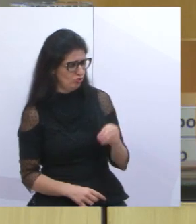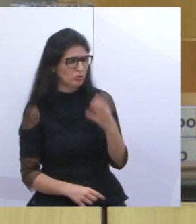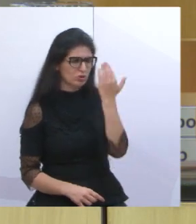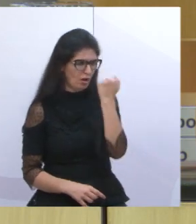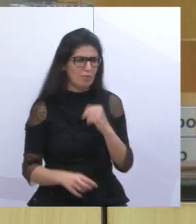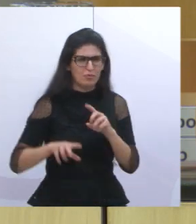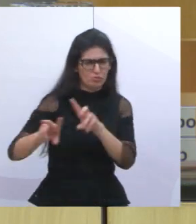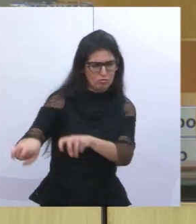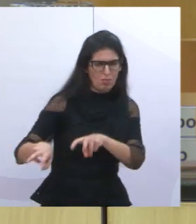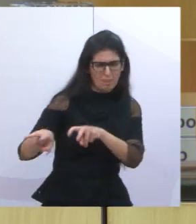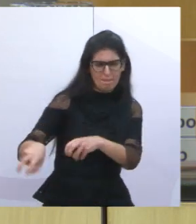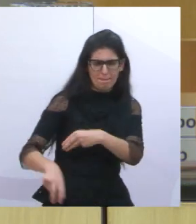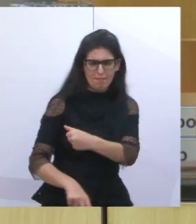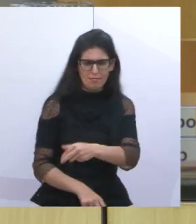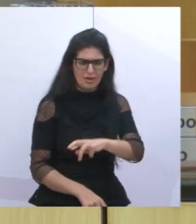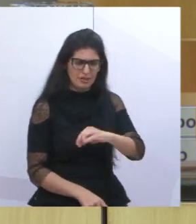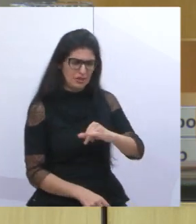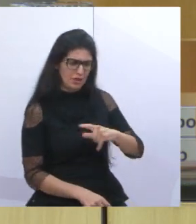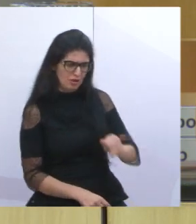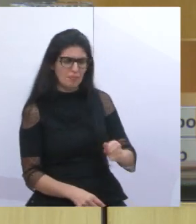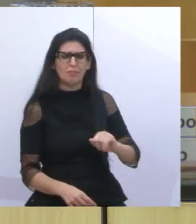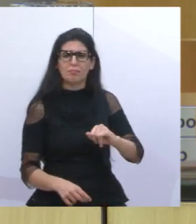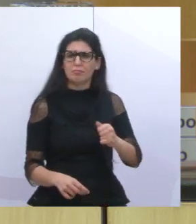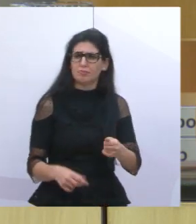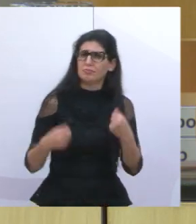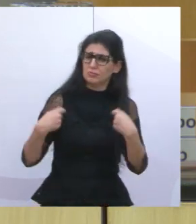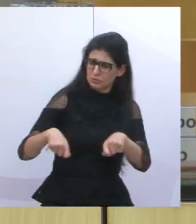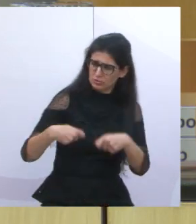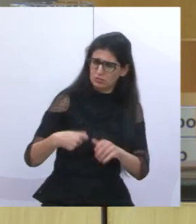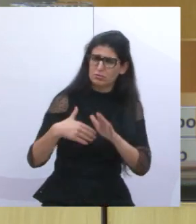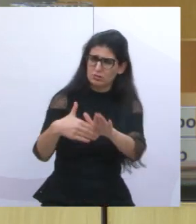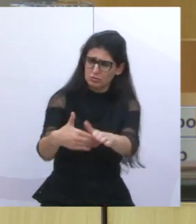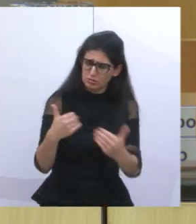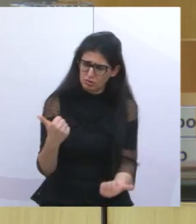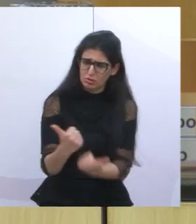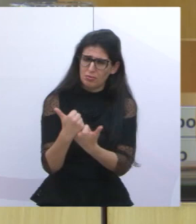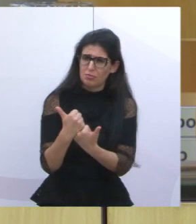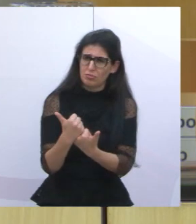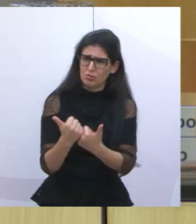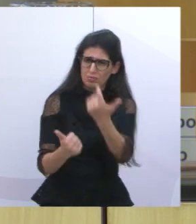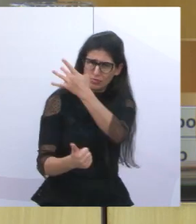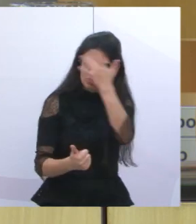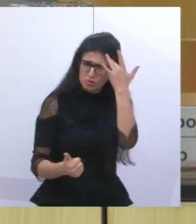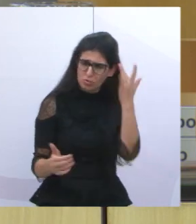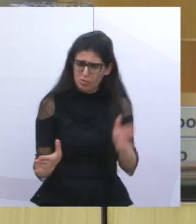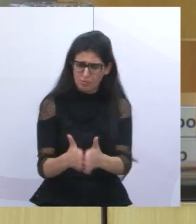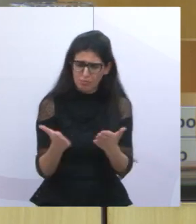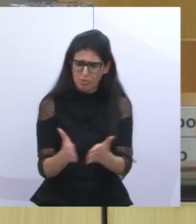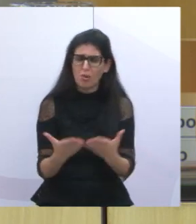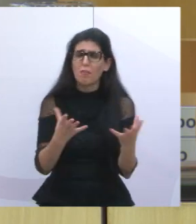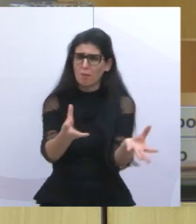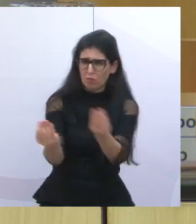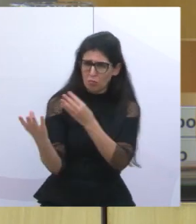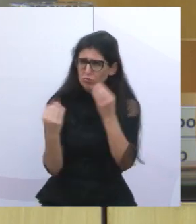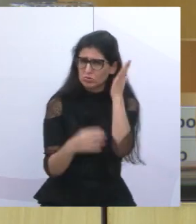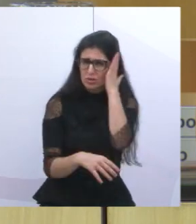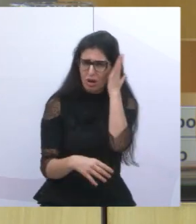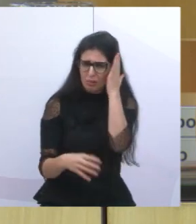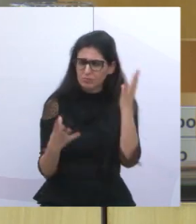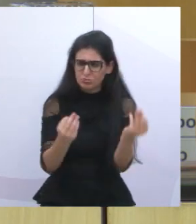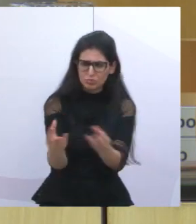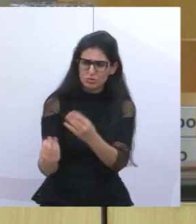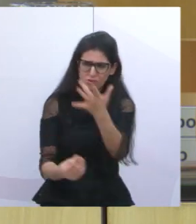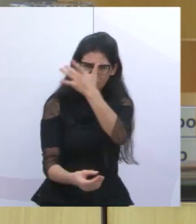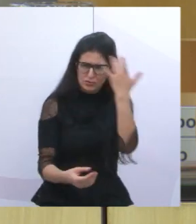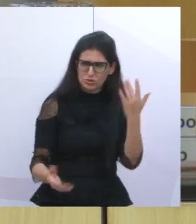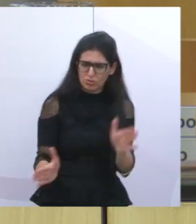As pessoas falam de pessoas carentes. A gente sabe que temos muitas pessoas carentes. Não é só lá